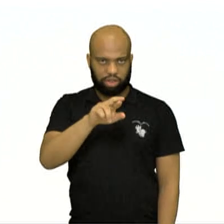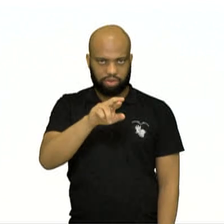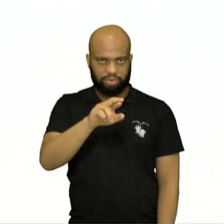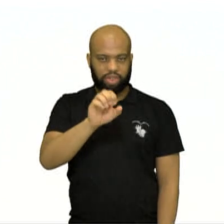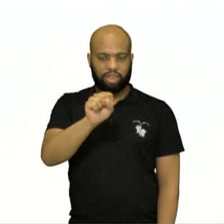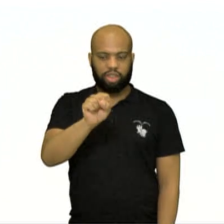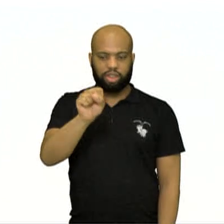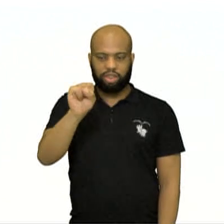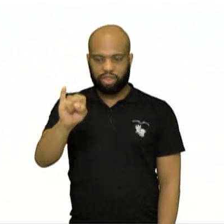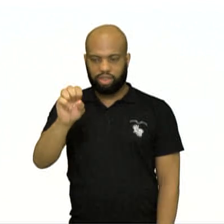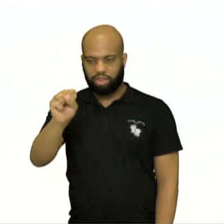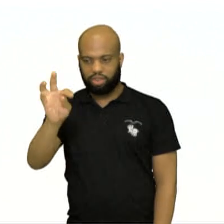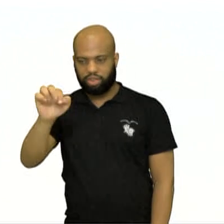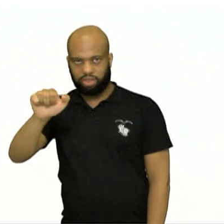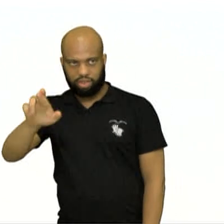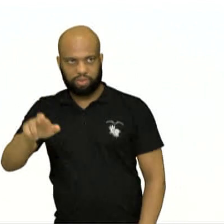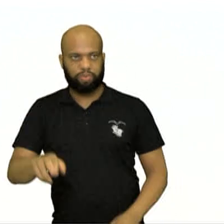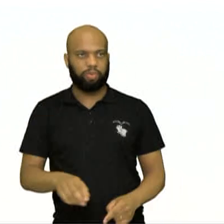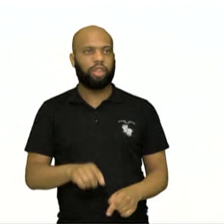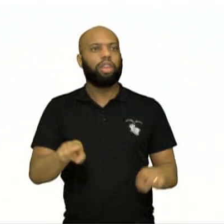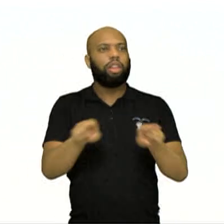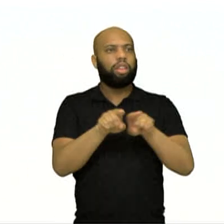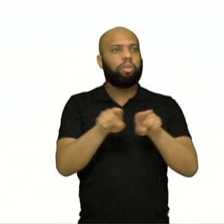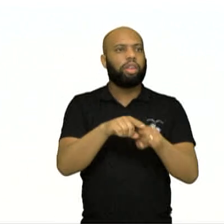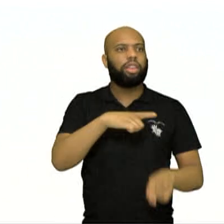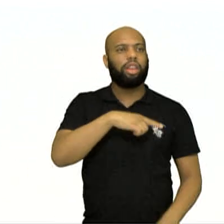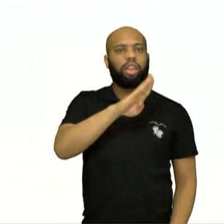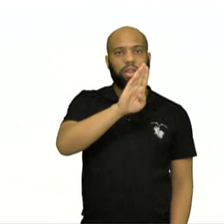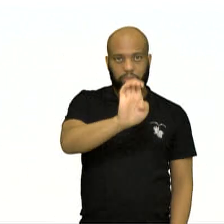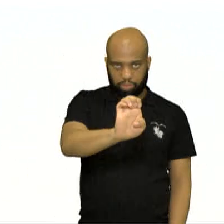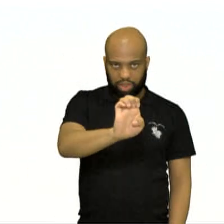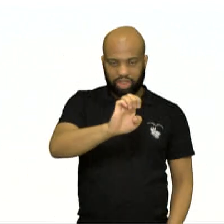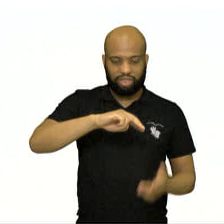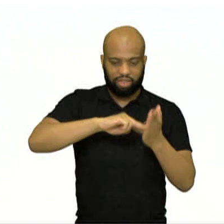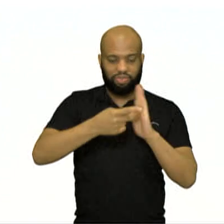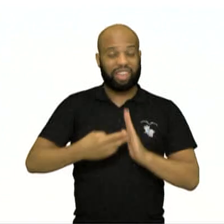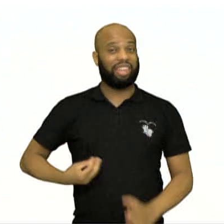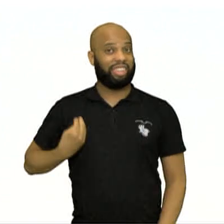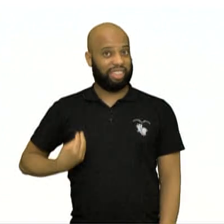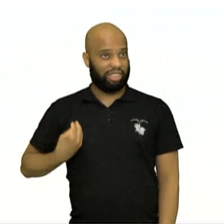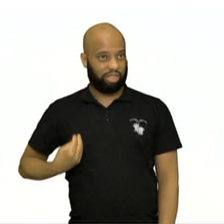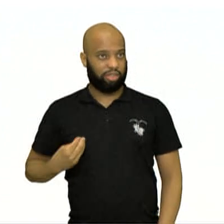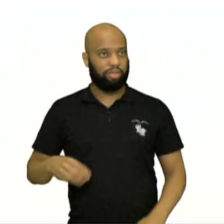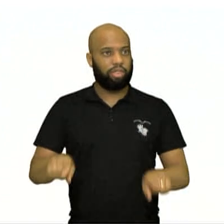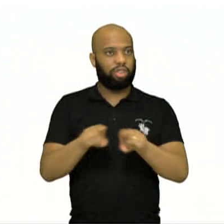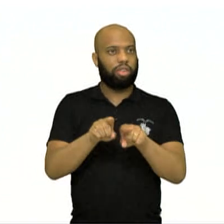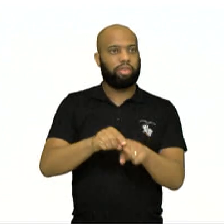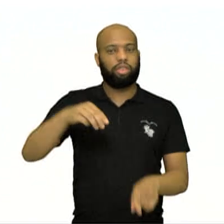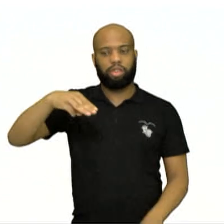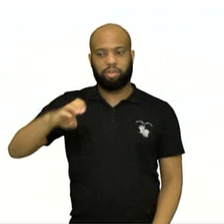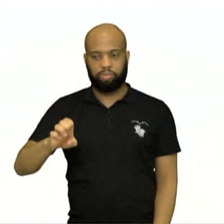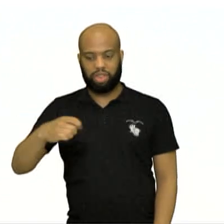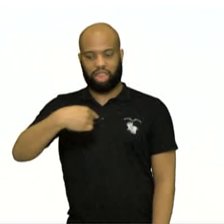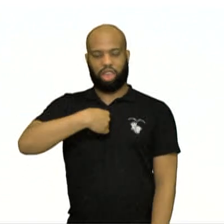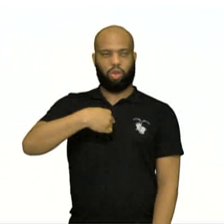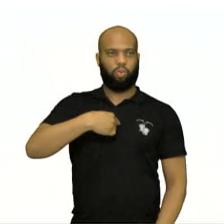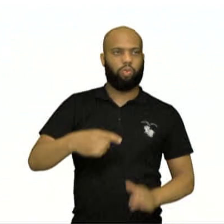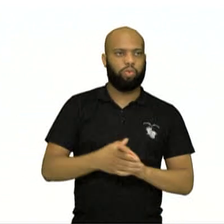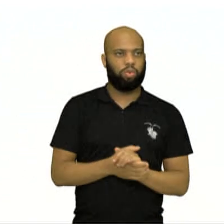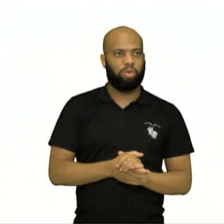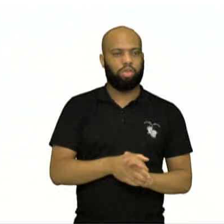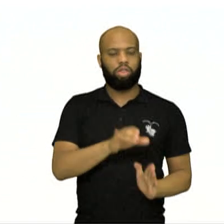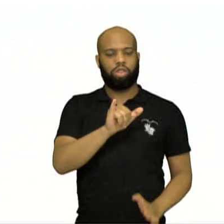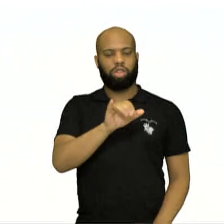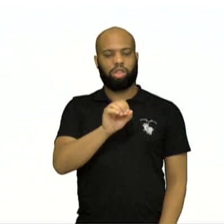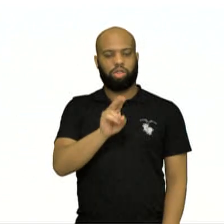Be, que é o verbo ser ou estar, e aqui vai ser a tradução como ser. Me, que é eu ou mim, e you, que